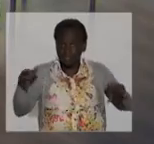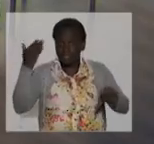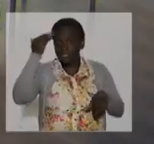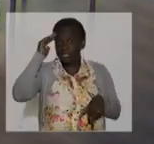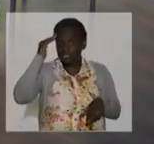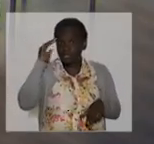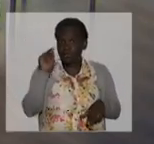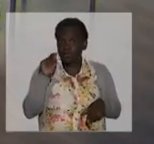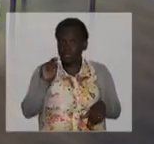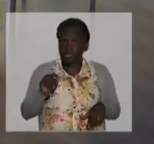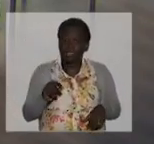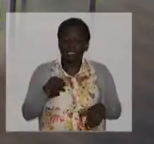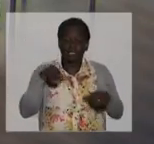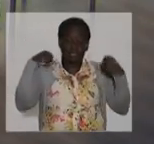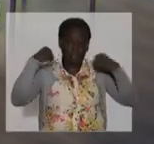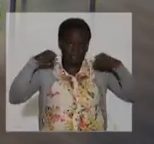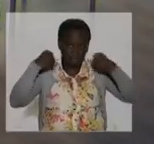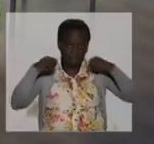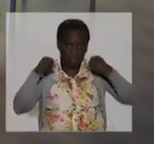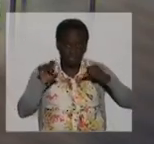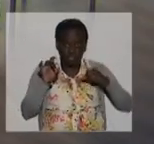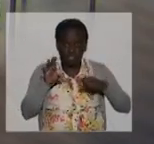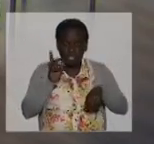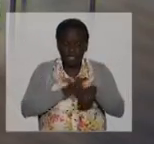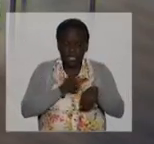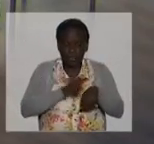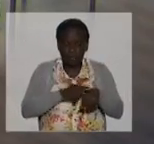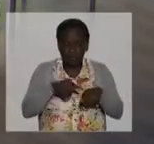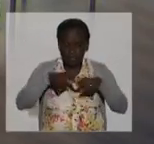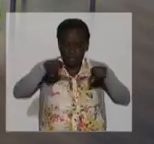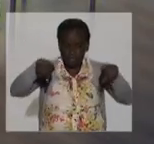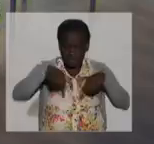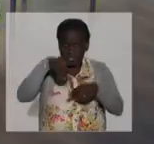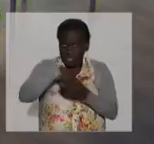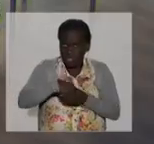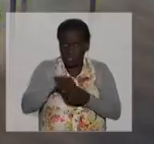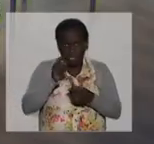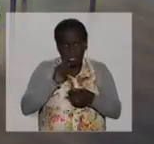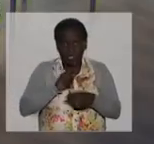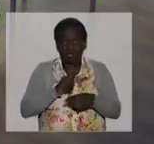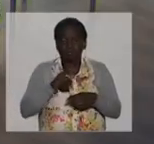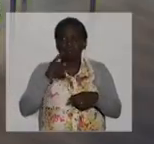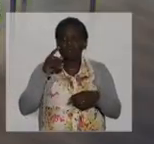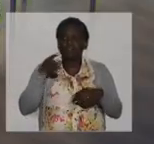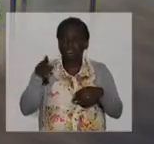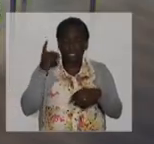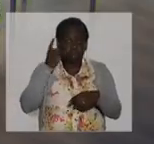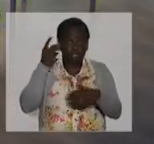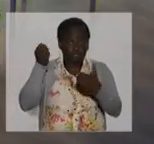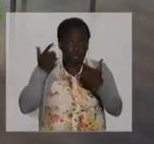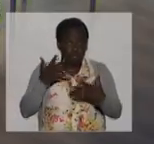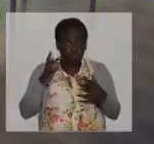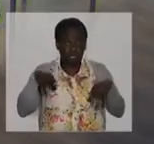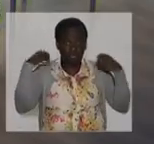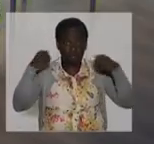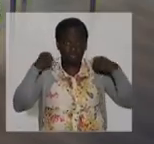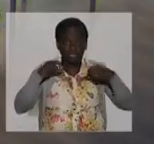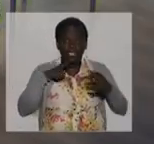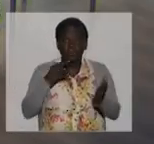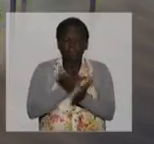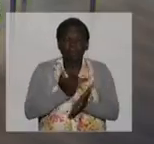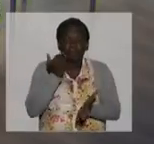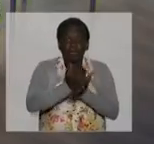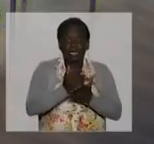ele precisa entender que a atividade física não é só aquele momento que ele está na quadra. A atividade física, que muito bem o deputado falou,